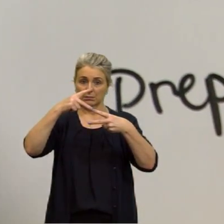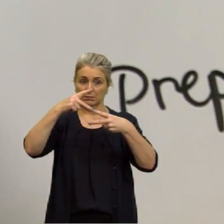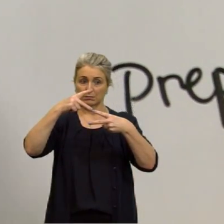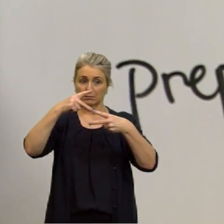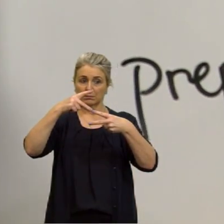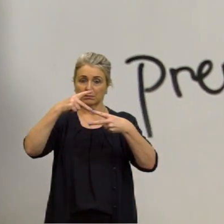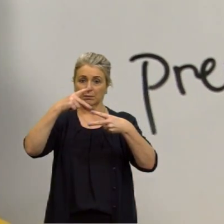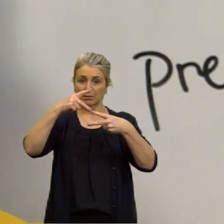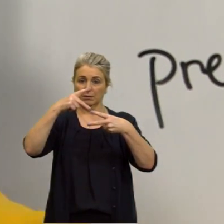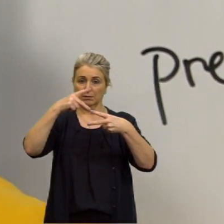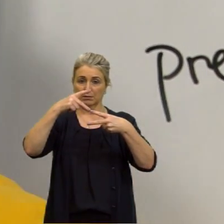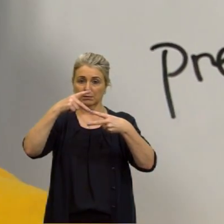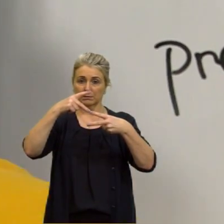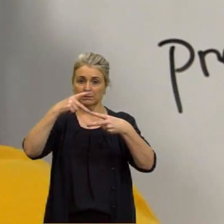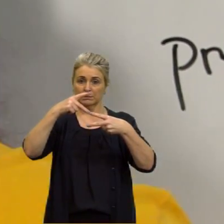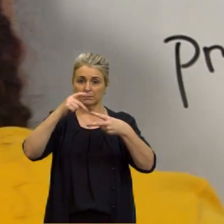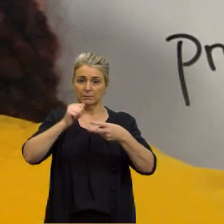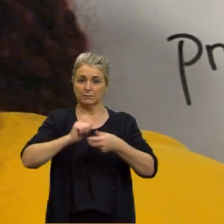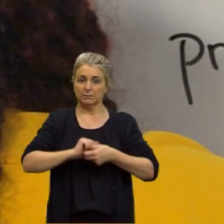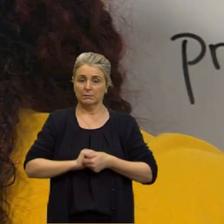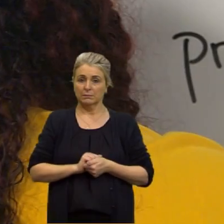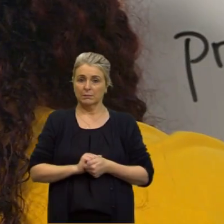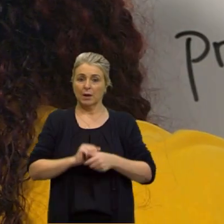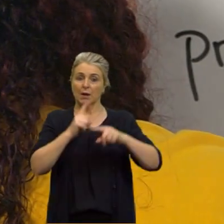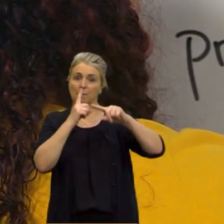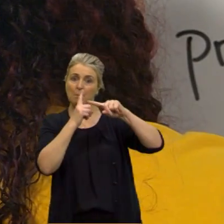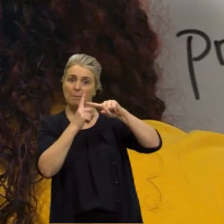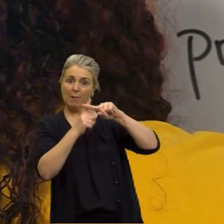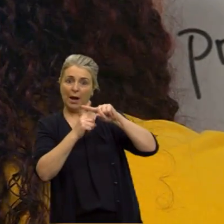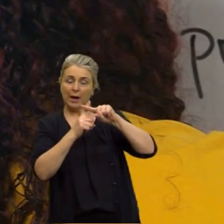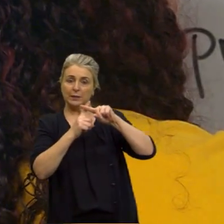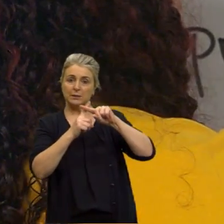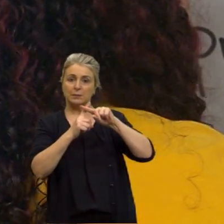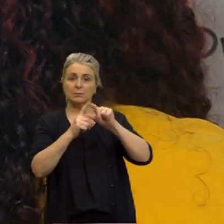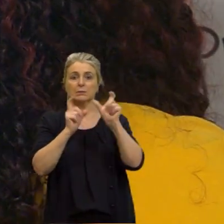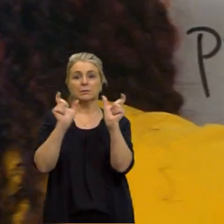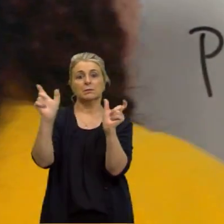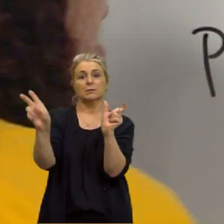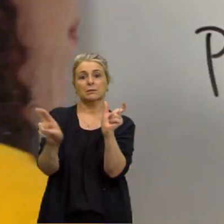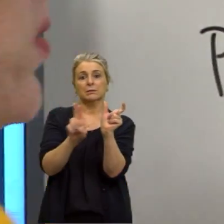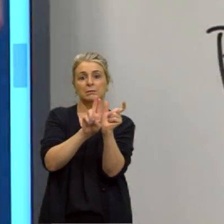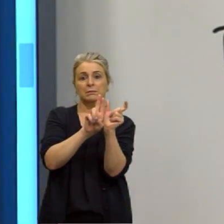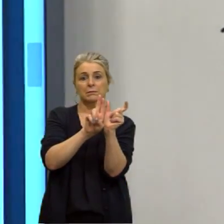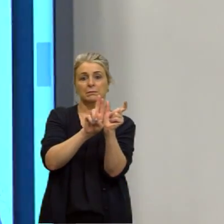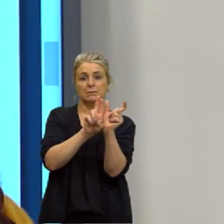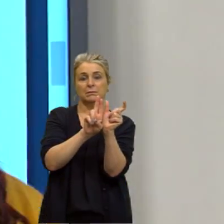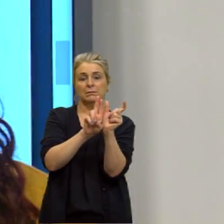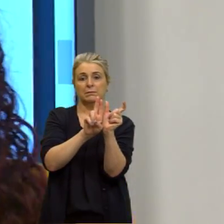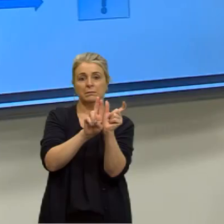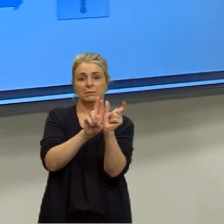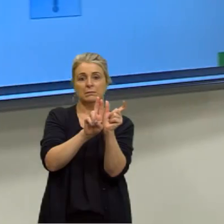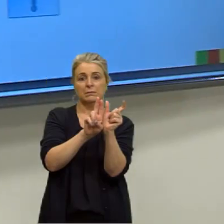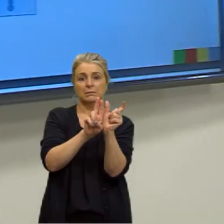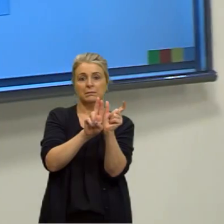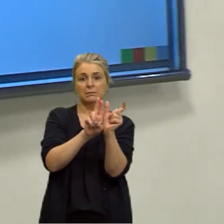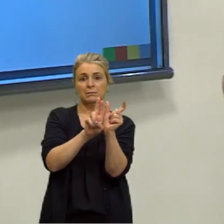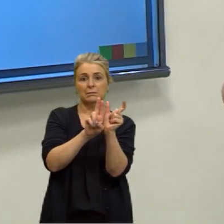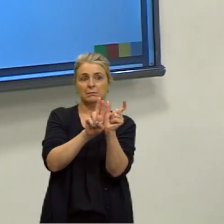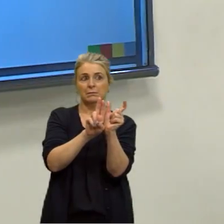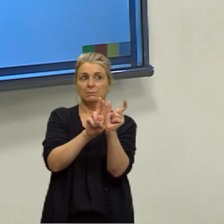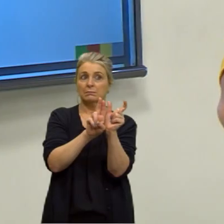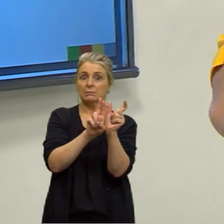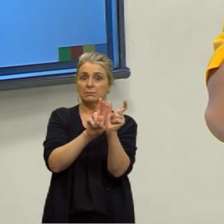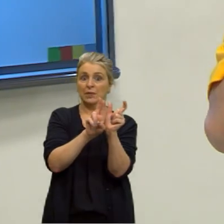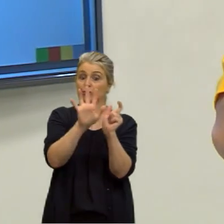e aí é mais um substantivo tá pessoal geralmente